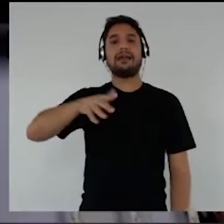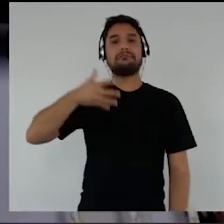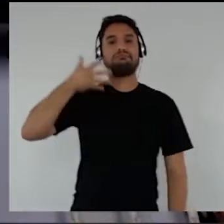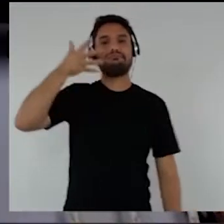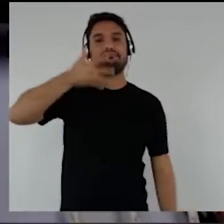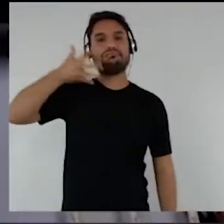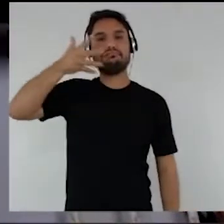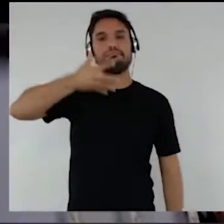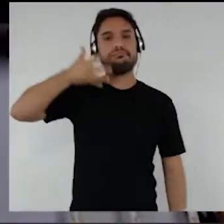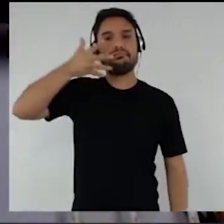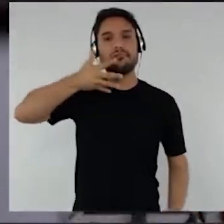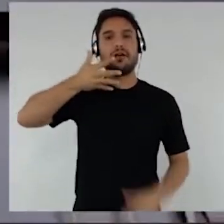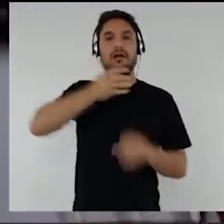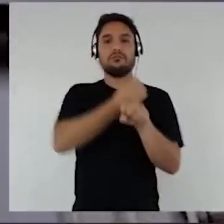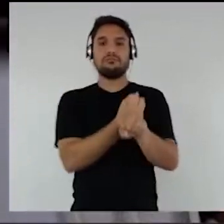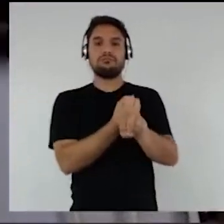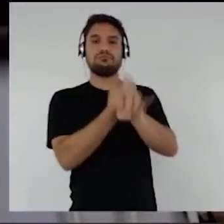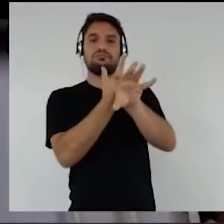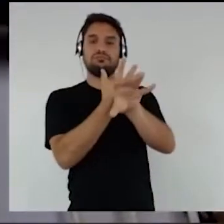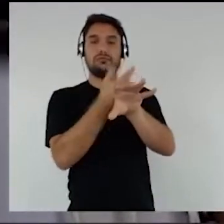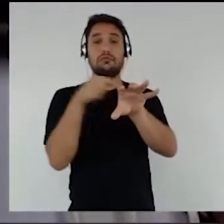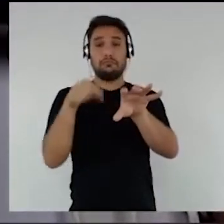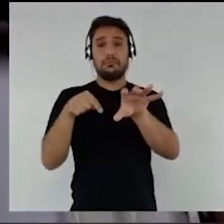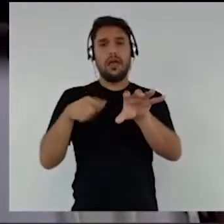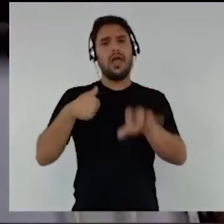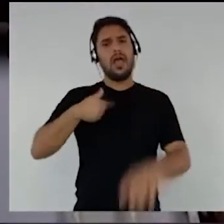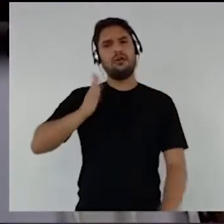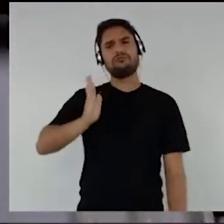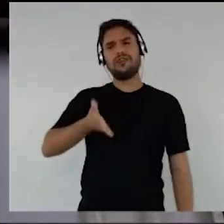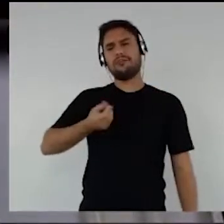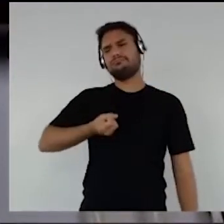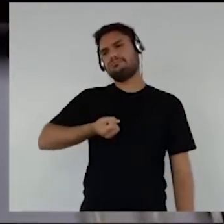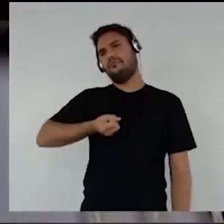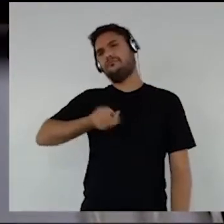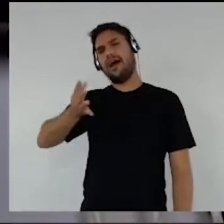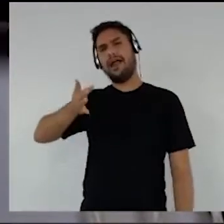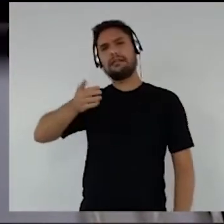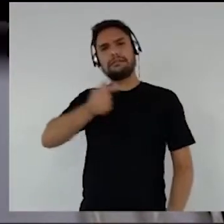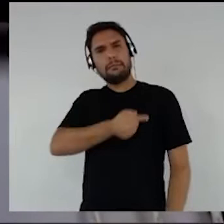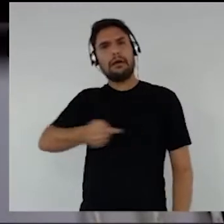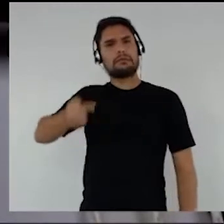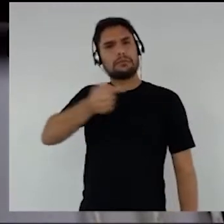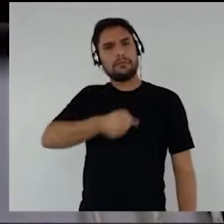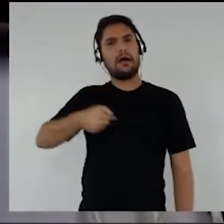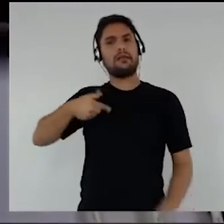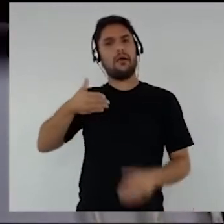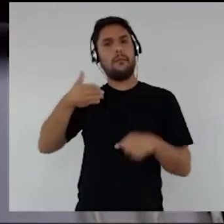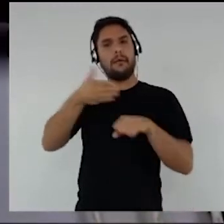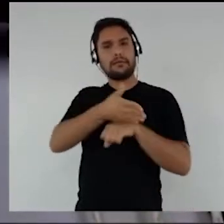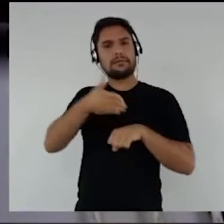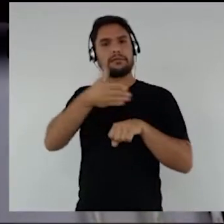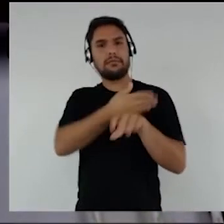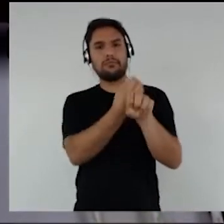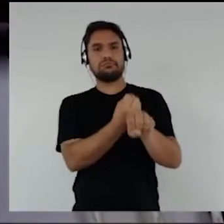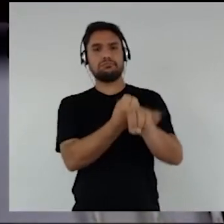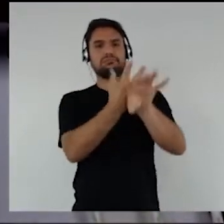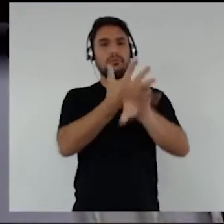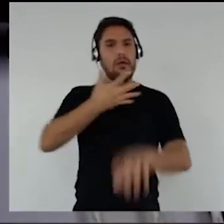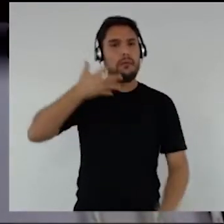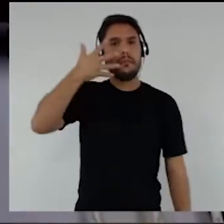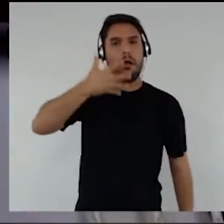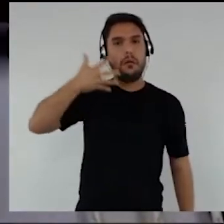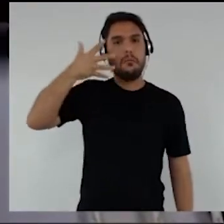orais virtuais em tribunais. Eu tenho feito muitas sustentações, praticamente toda semana eu tenho 3 ou 4 sustentações